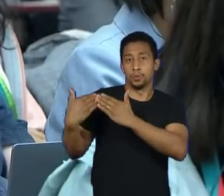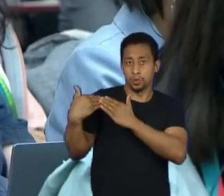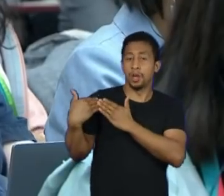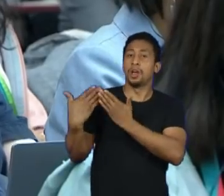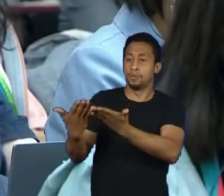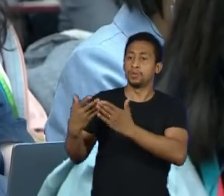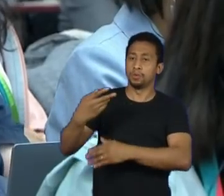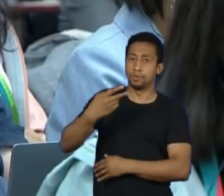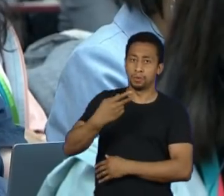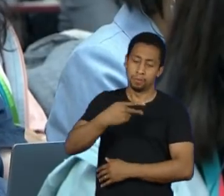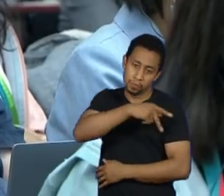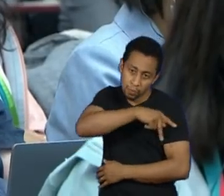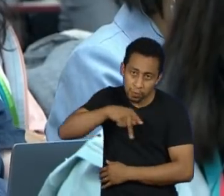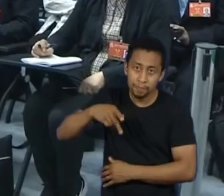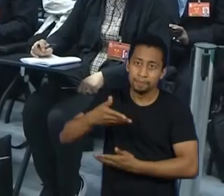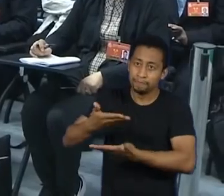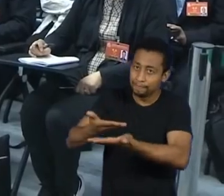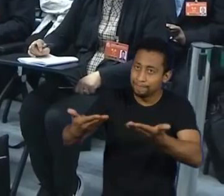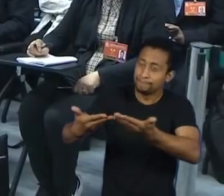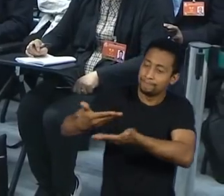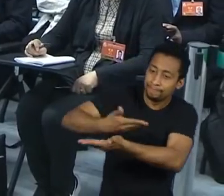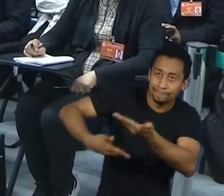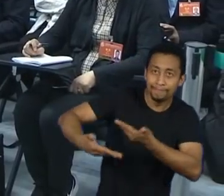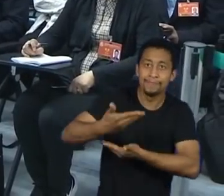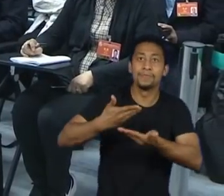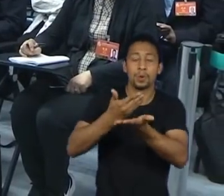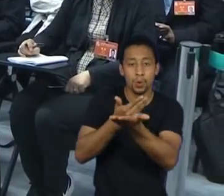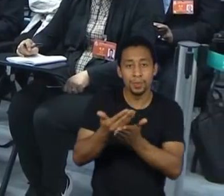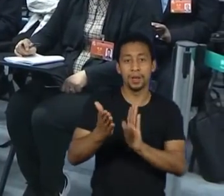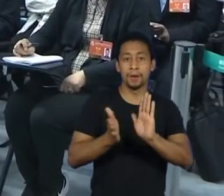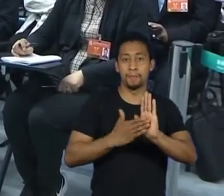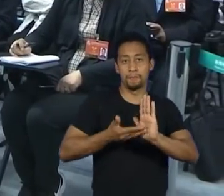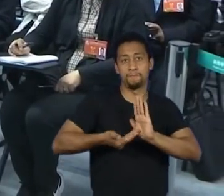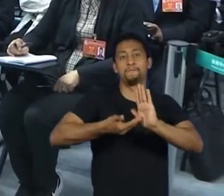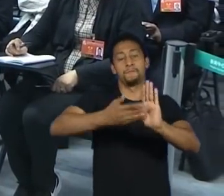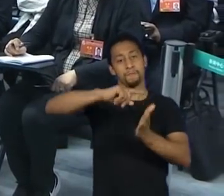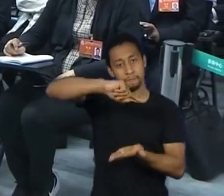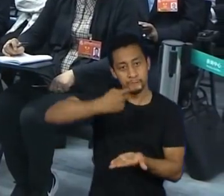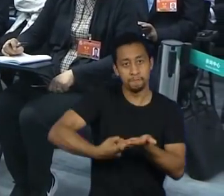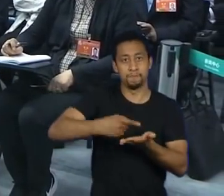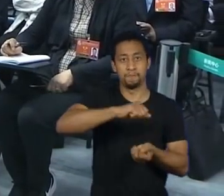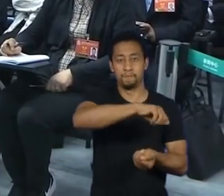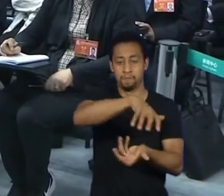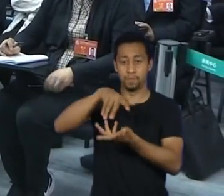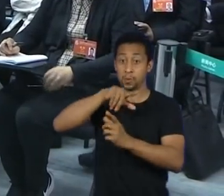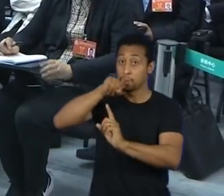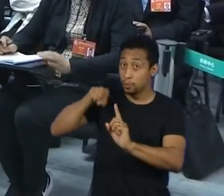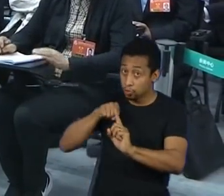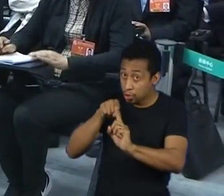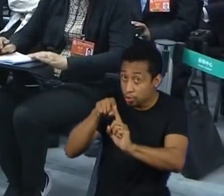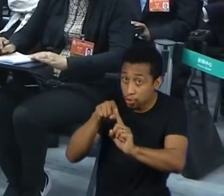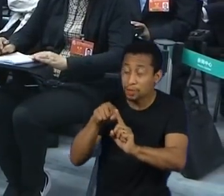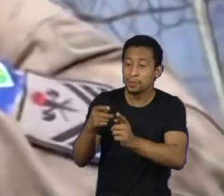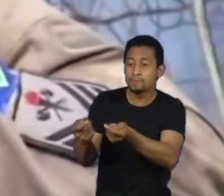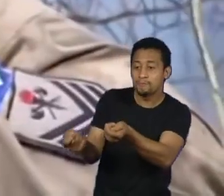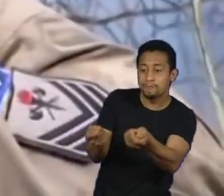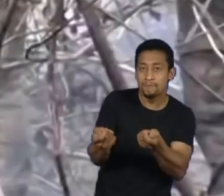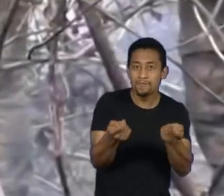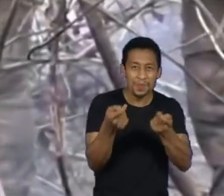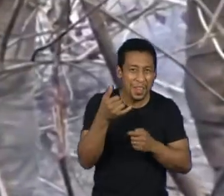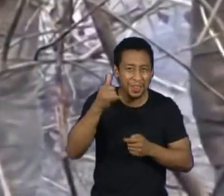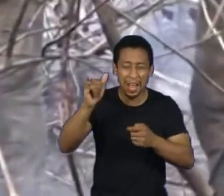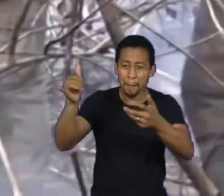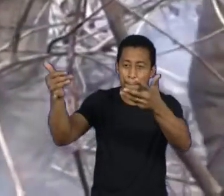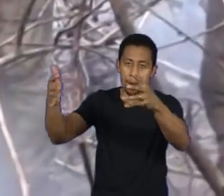conservacionistas se reuniram para lançar as bases de um marco global. O objetivo é frear a destruição